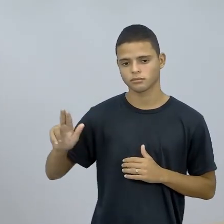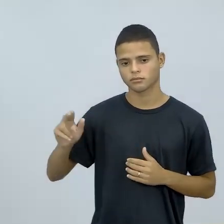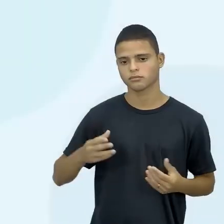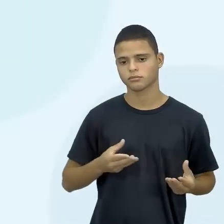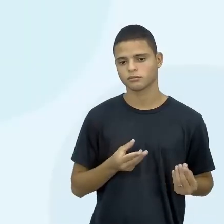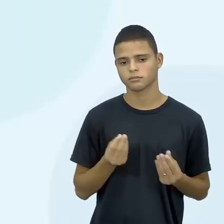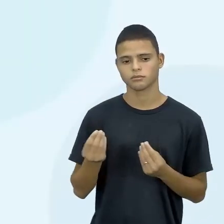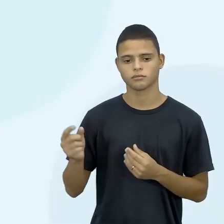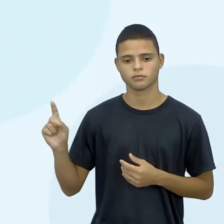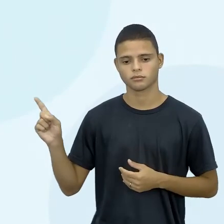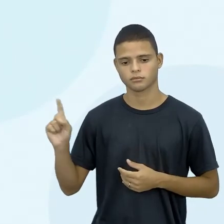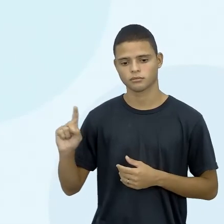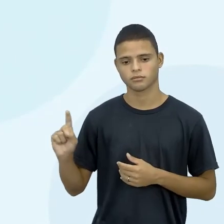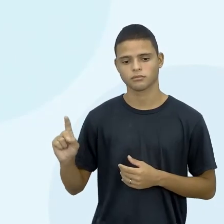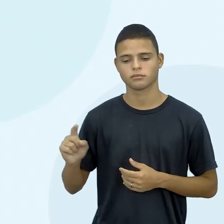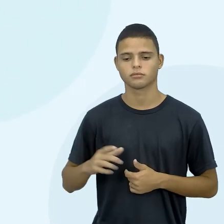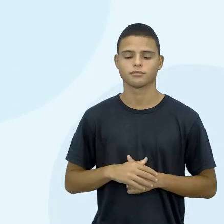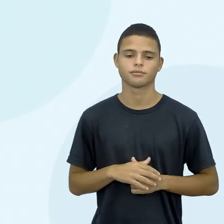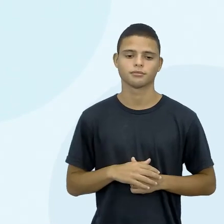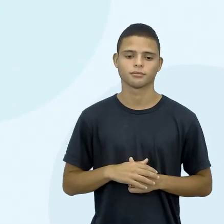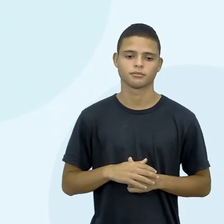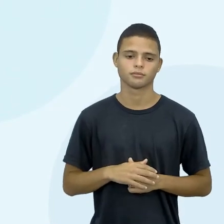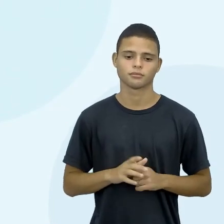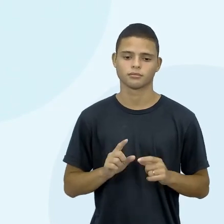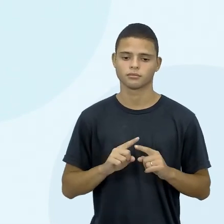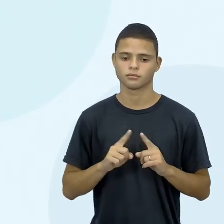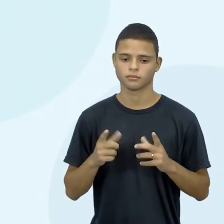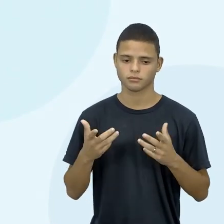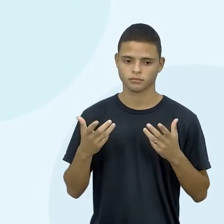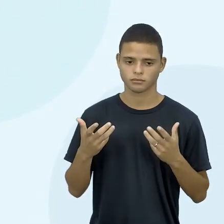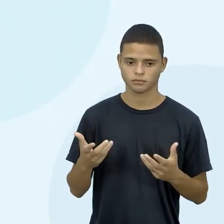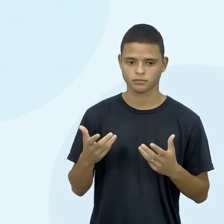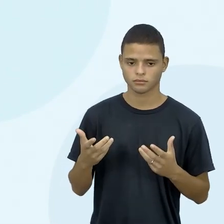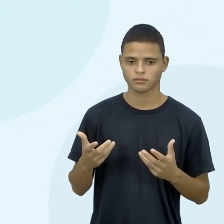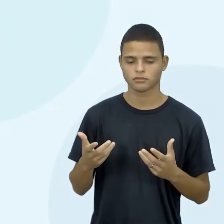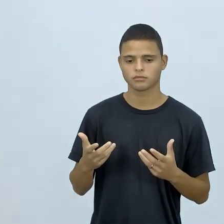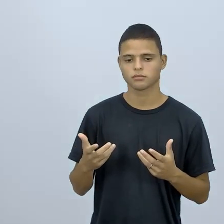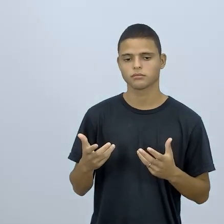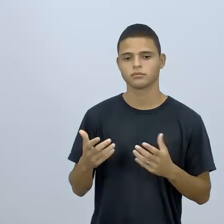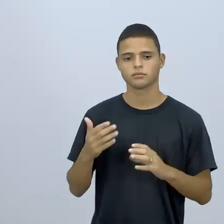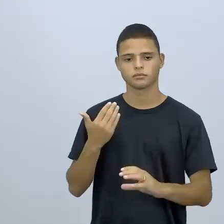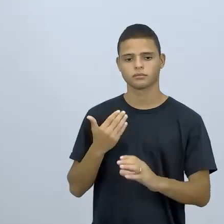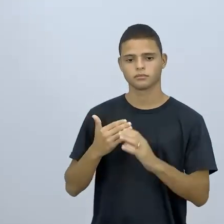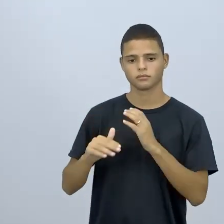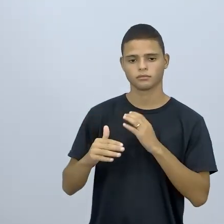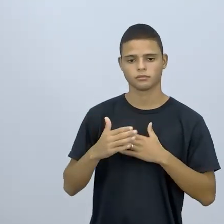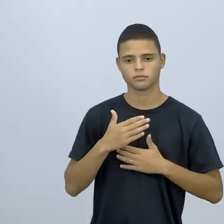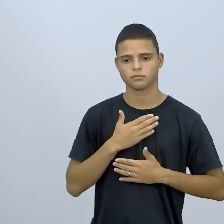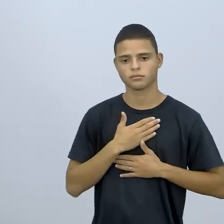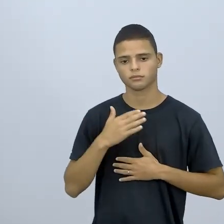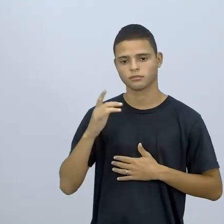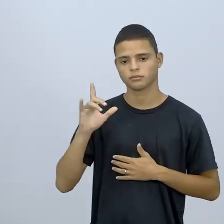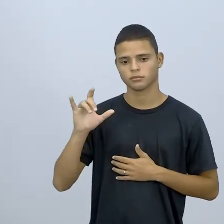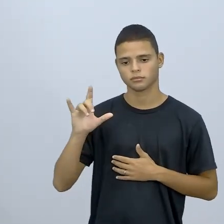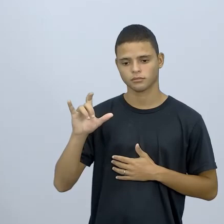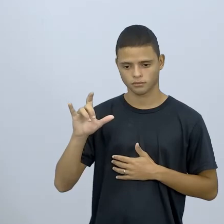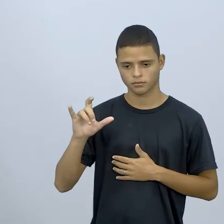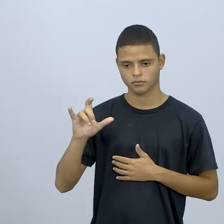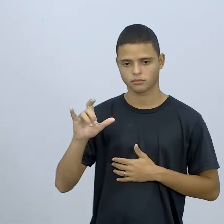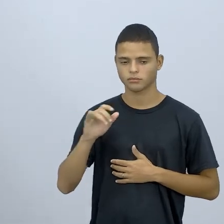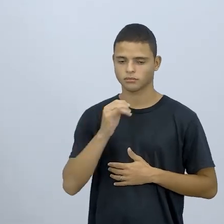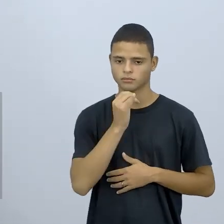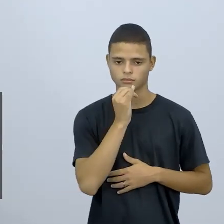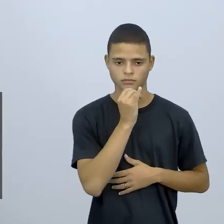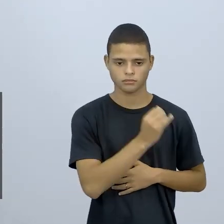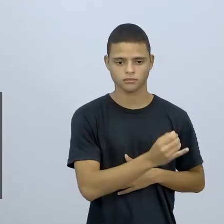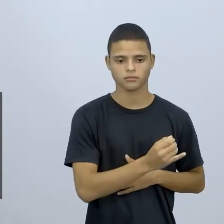usar aqui pra... Não, Face não. Tá certo. Mas se vocês quiserem falar alguma coisa pra ela, mandem lá no meu Instagram, que eu trarei pra ela